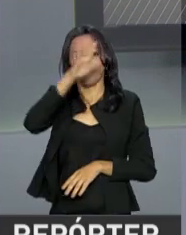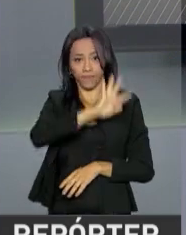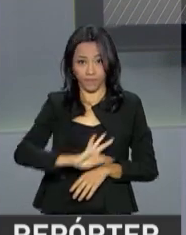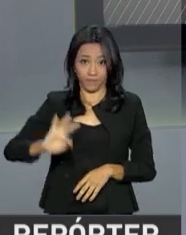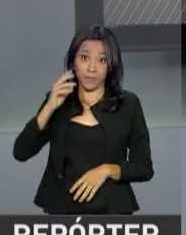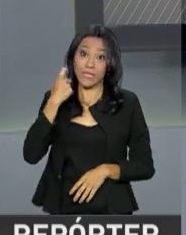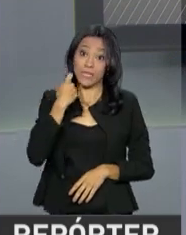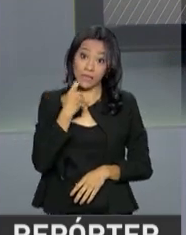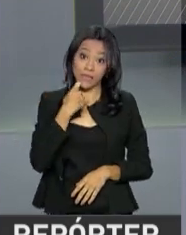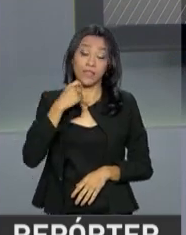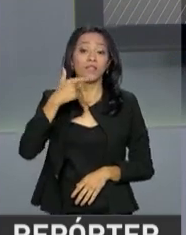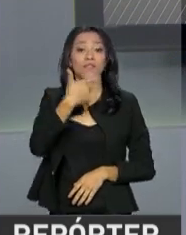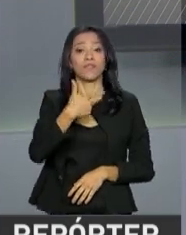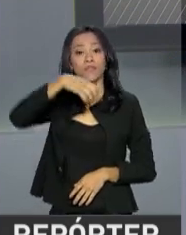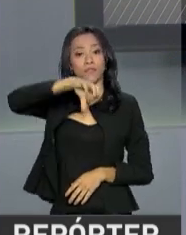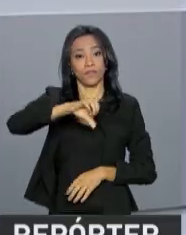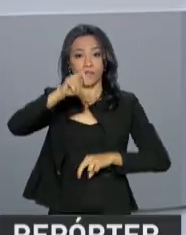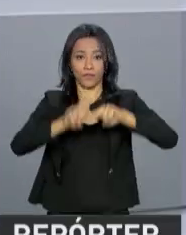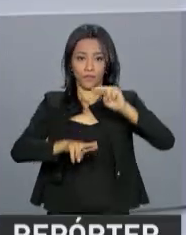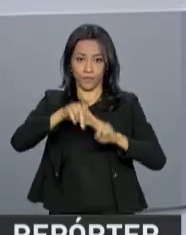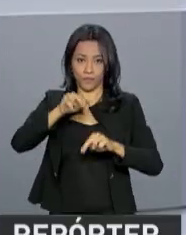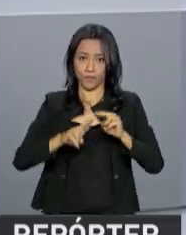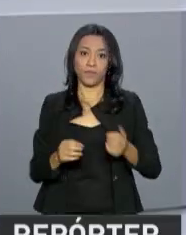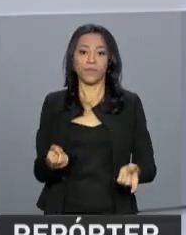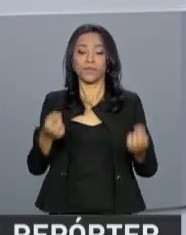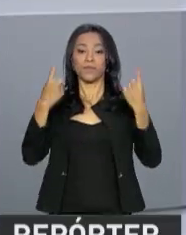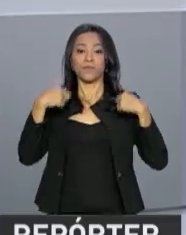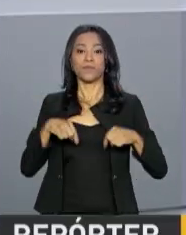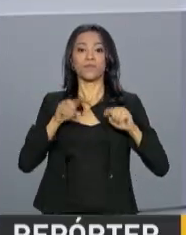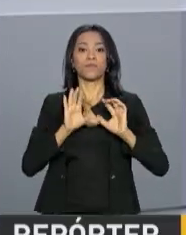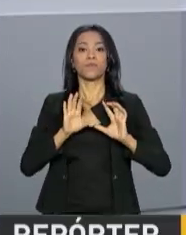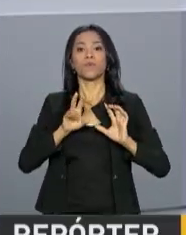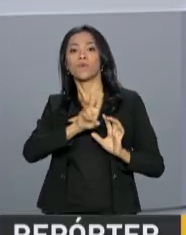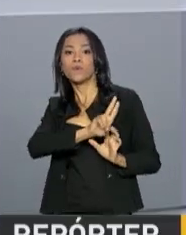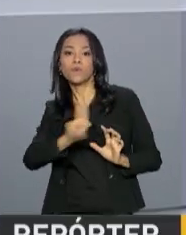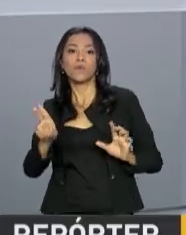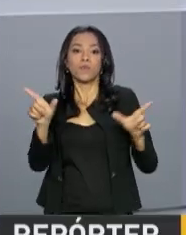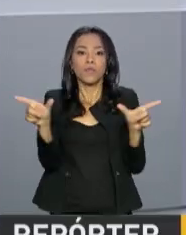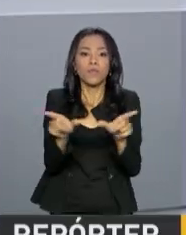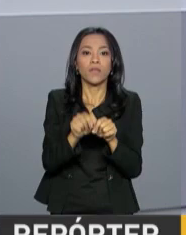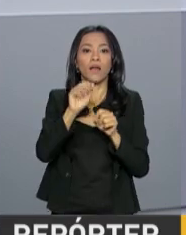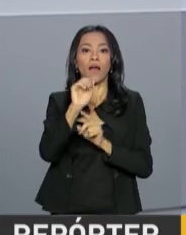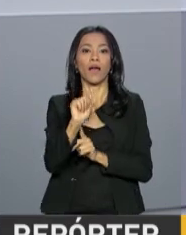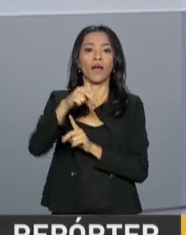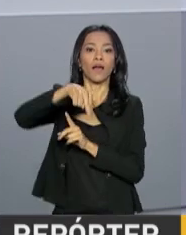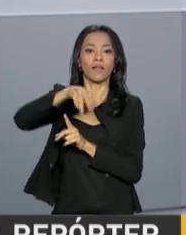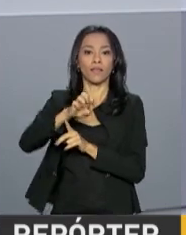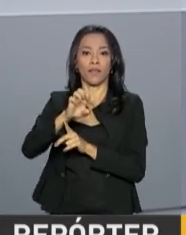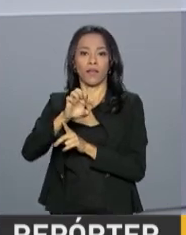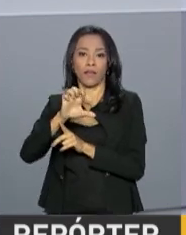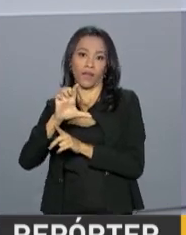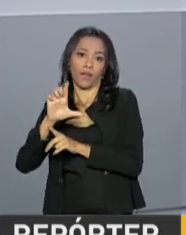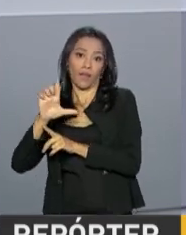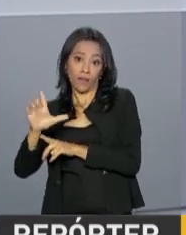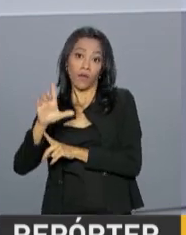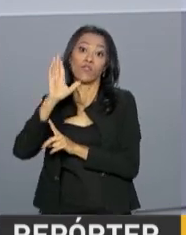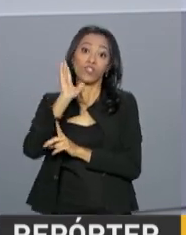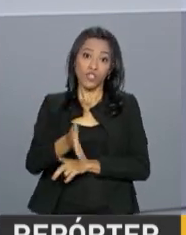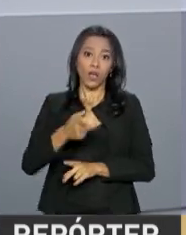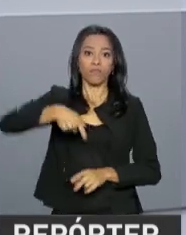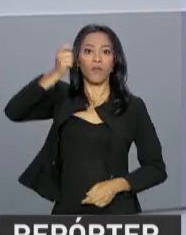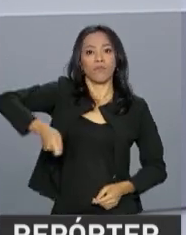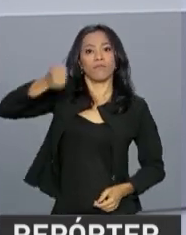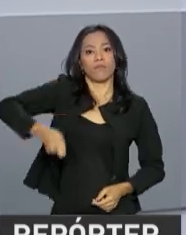desta sexta-feira 29 de junho a agência nacional de energia elétrica nelson realizou o primeiro leilão do ano